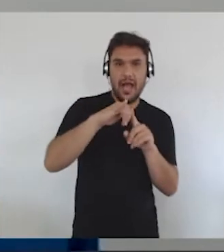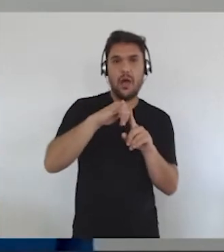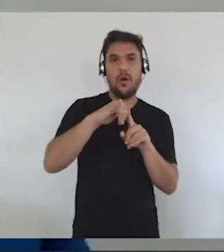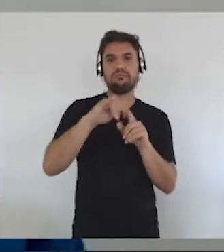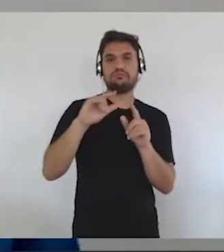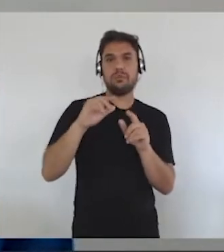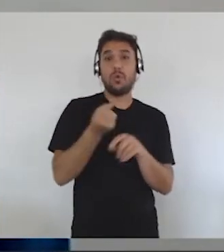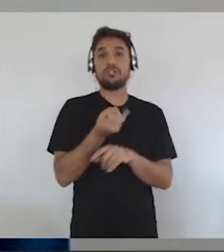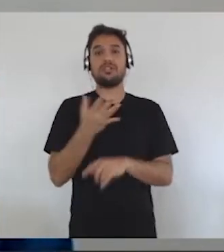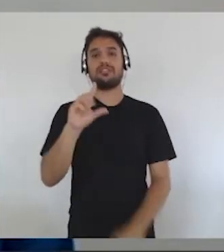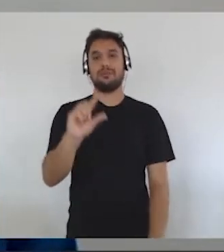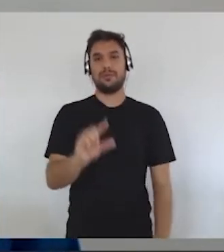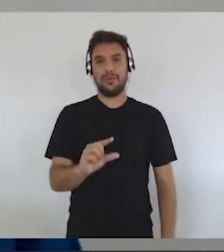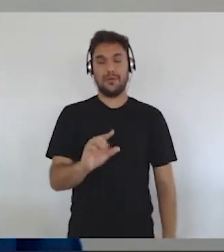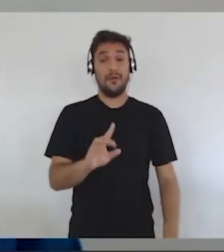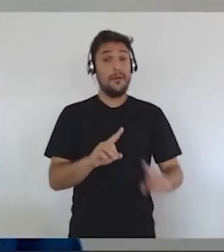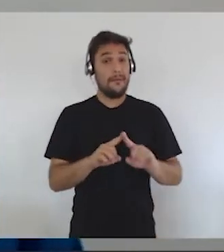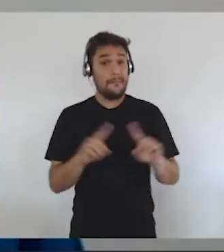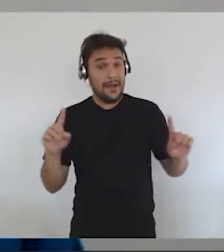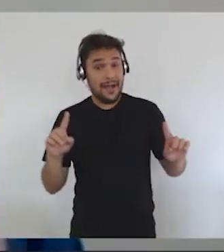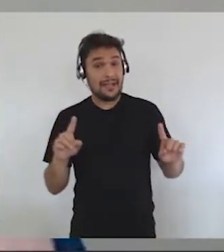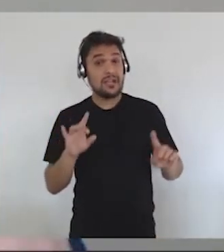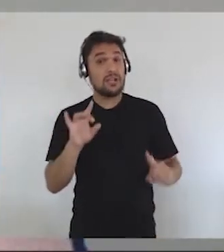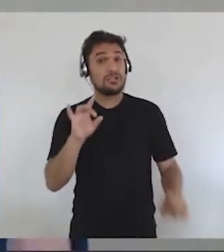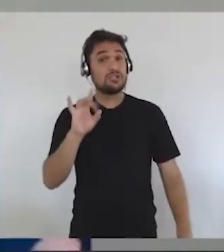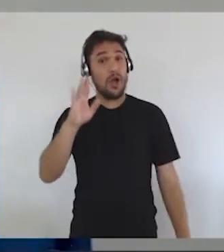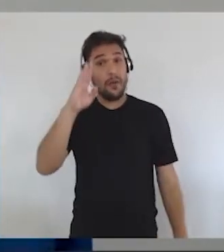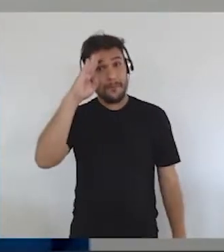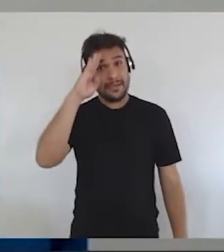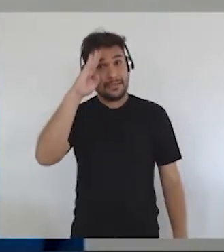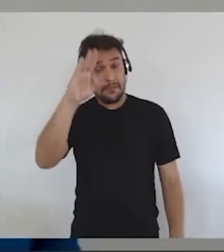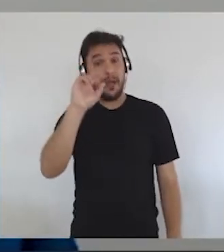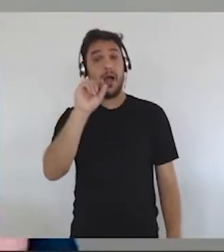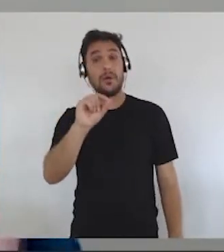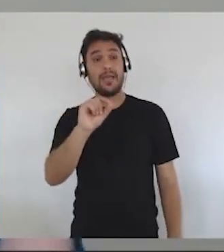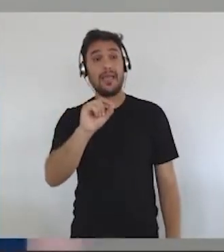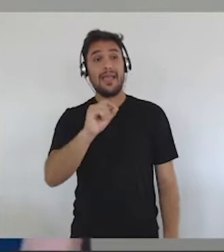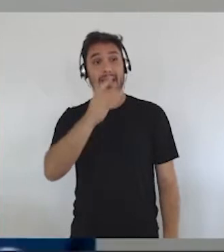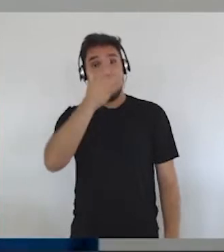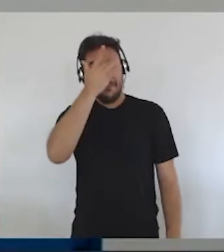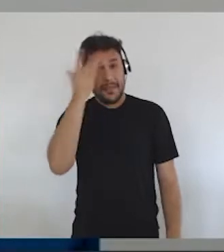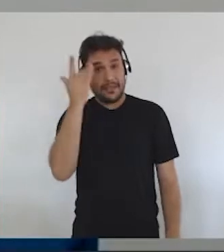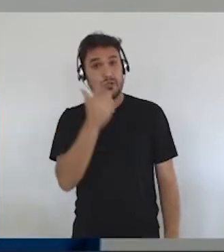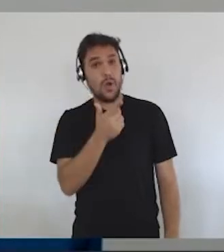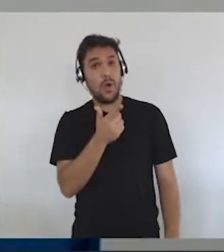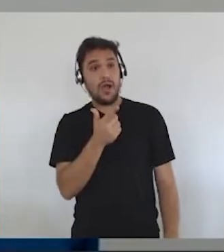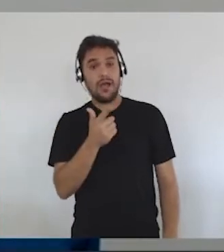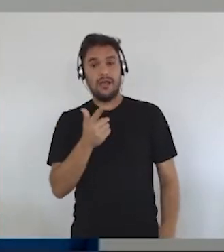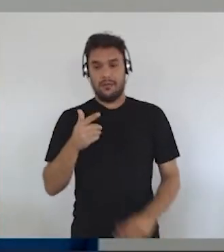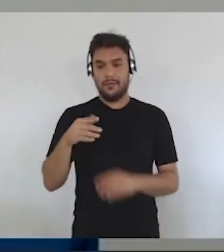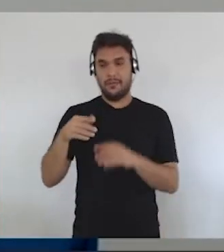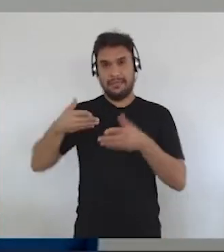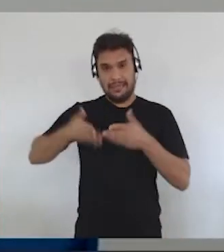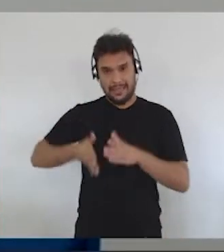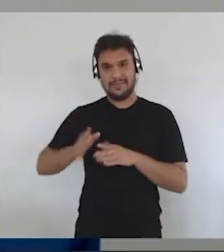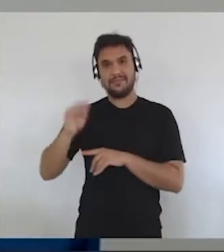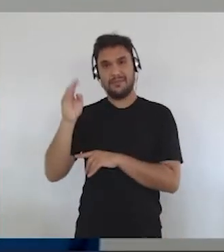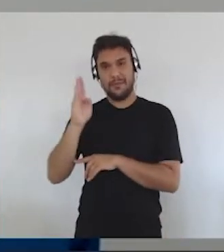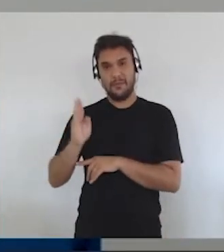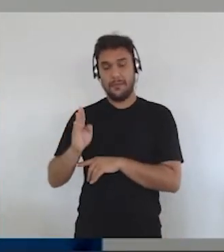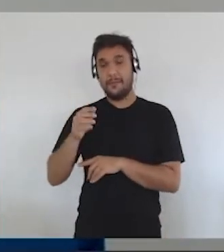mas praticamente para a repatriação, para acolher os seus nacionais que estavam no